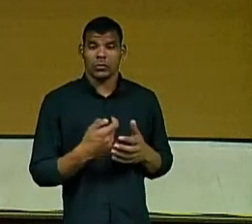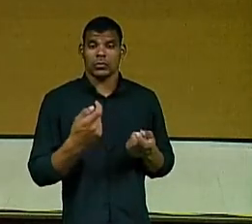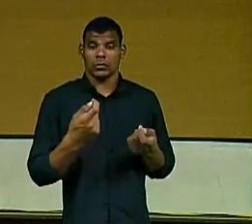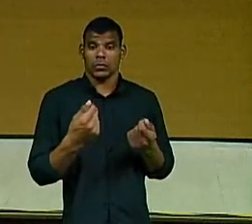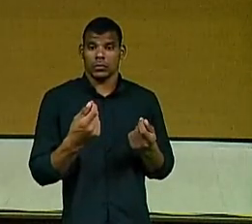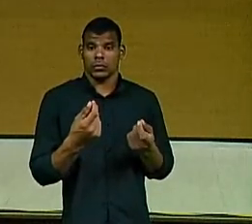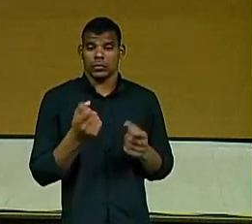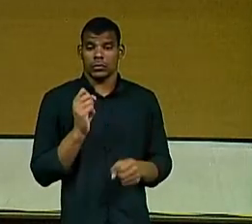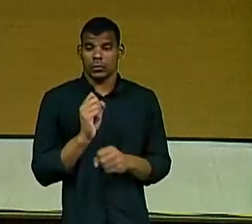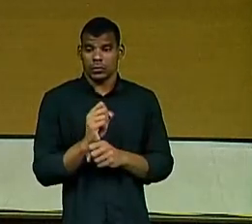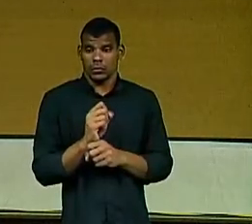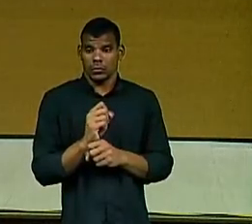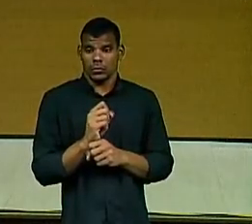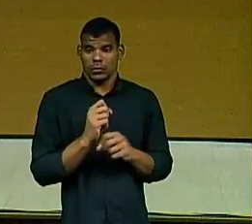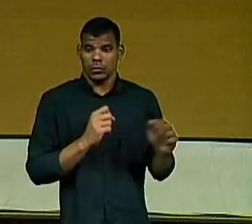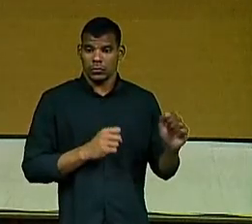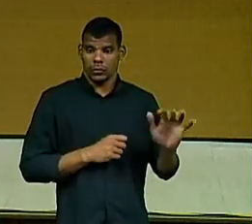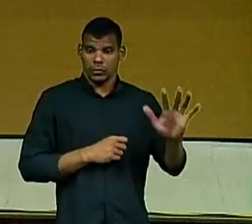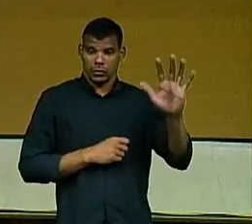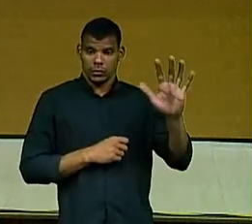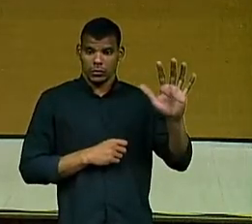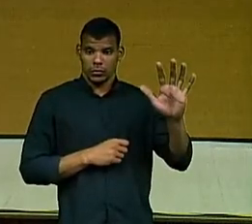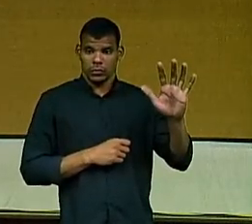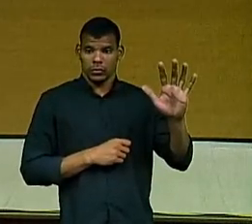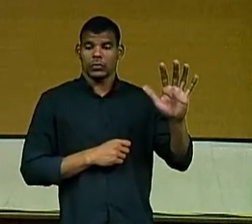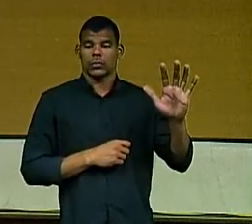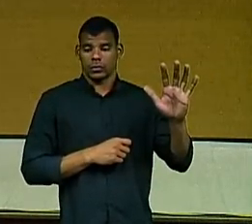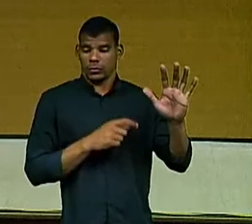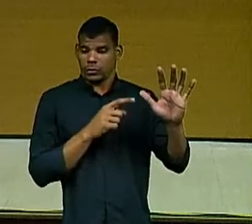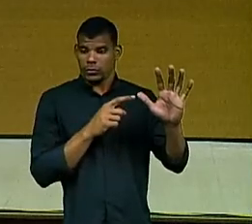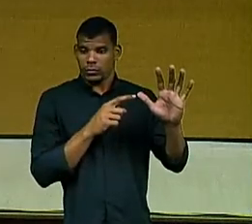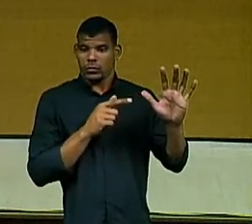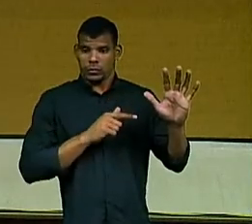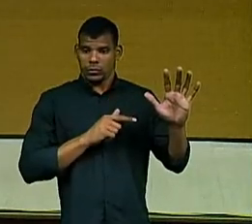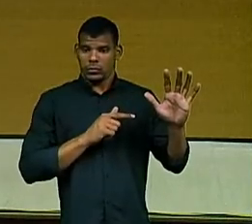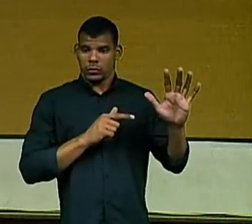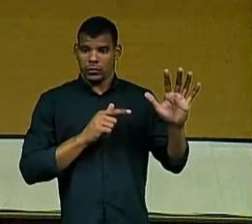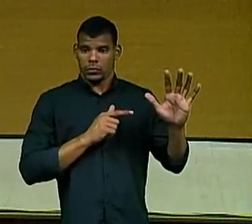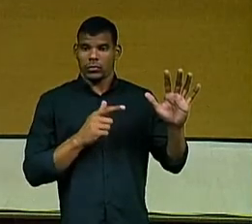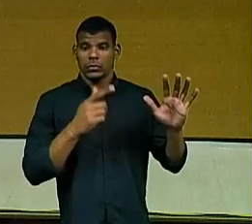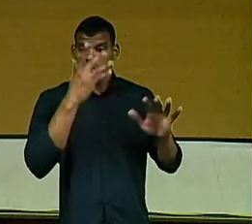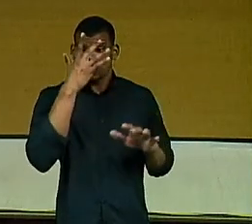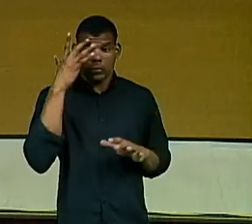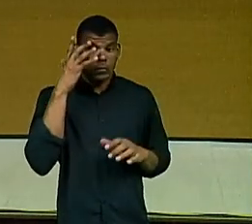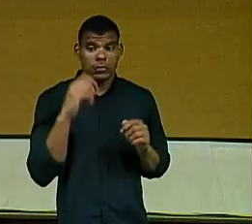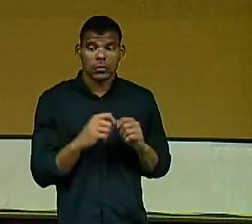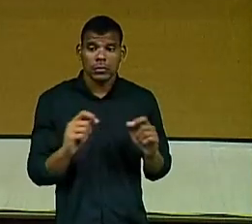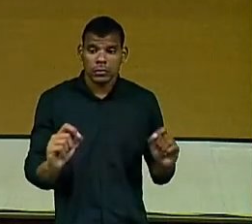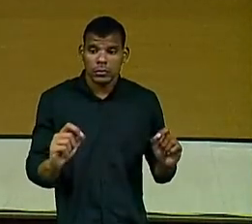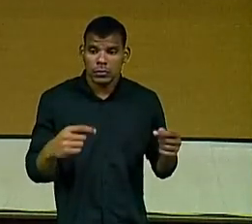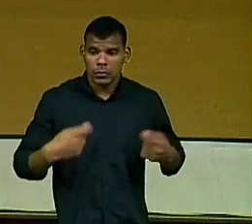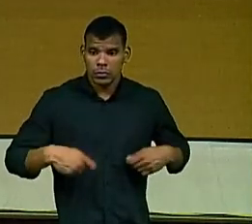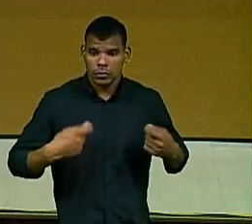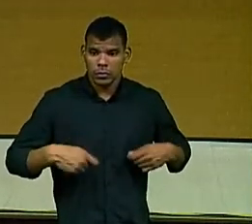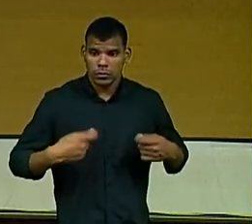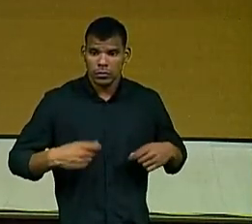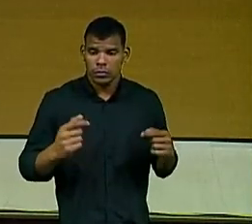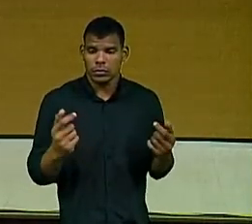como a inflação vinha alta né vinha galopante essas pessoas elas precisavam